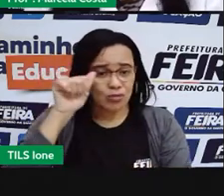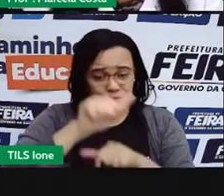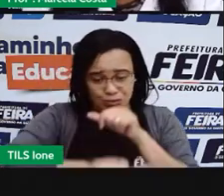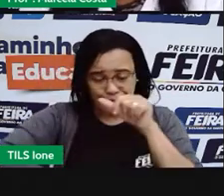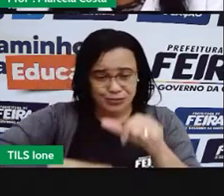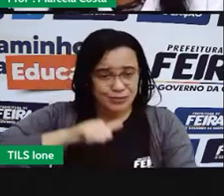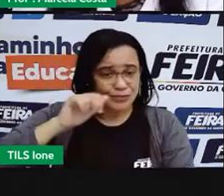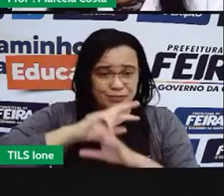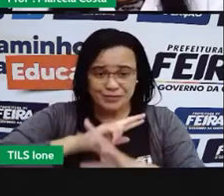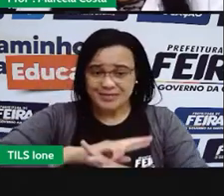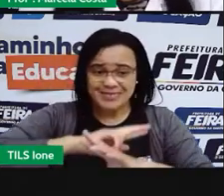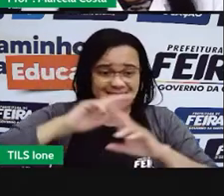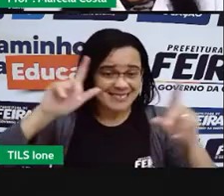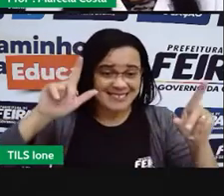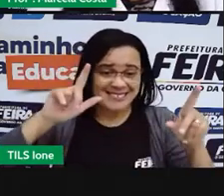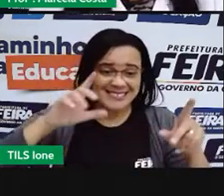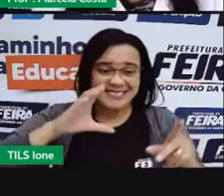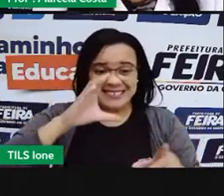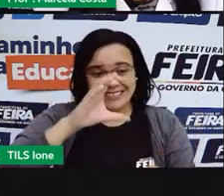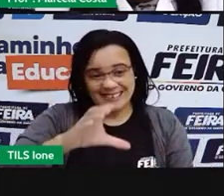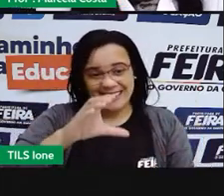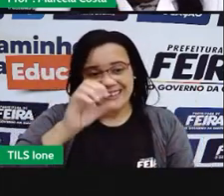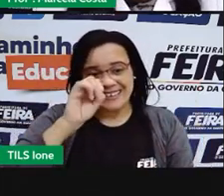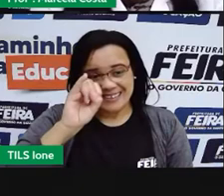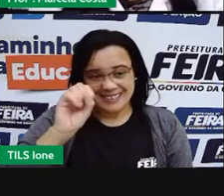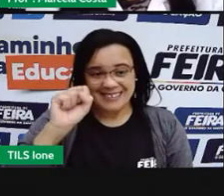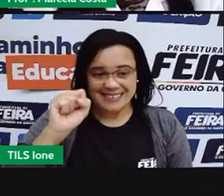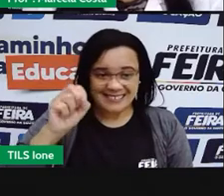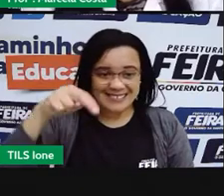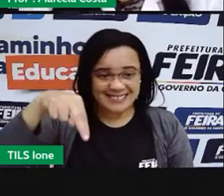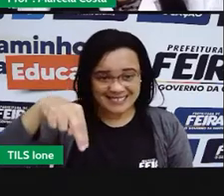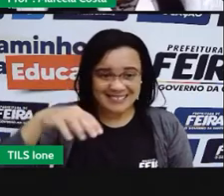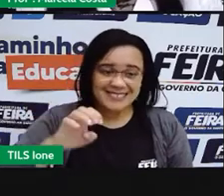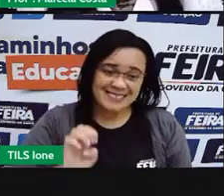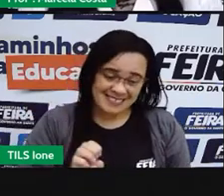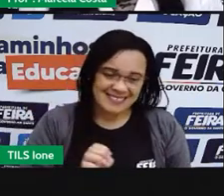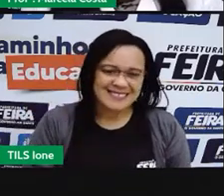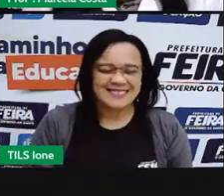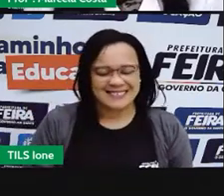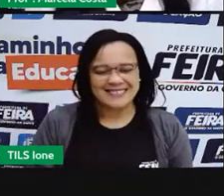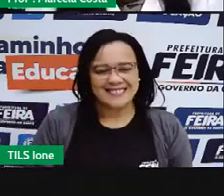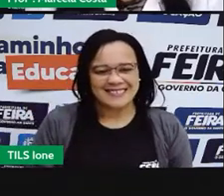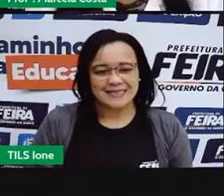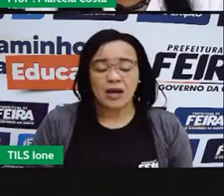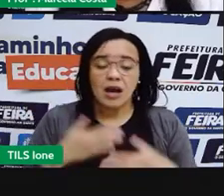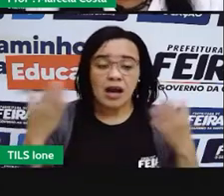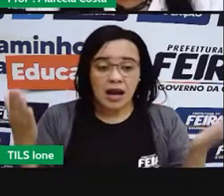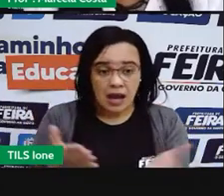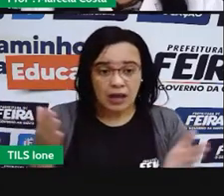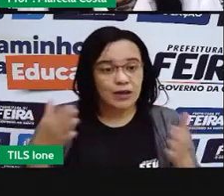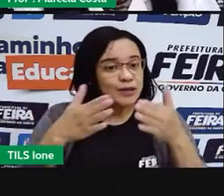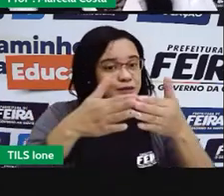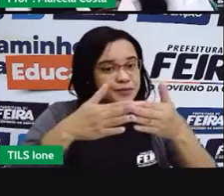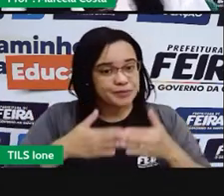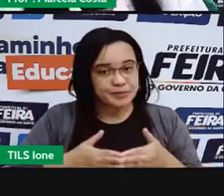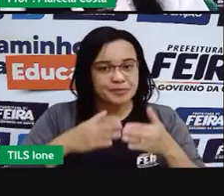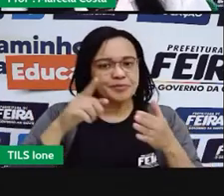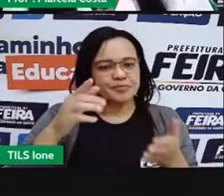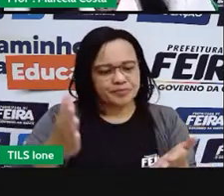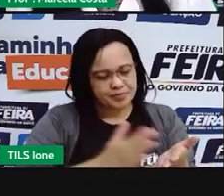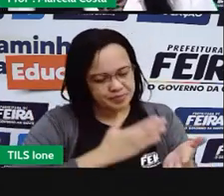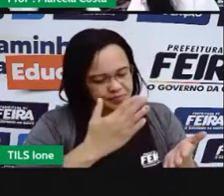Agora, criançada, eu vou pedir para você fazer uma lista no caderno com o